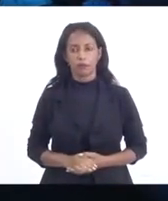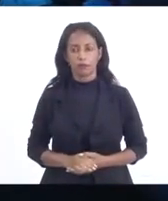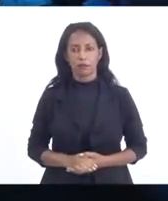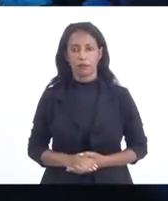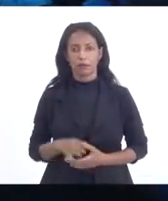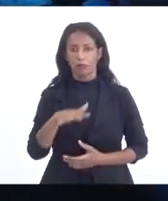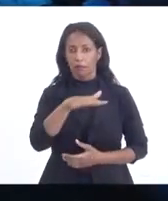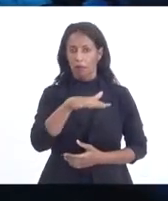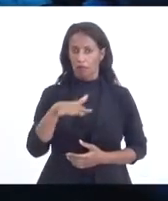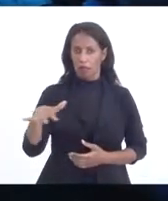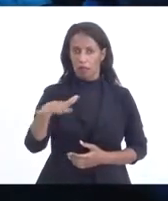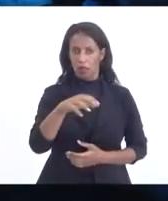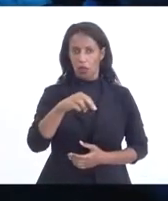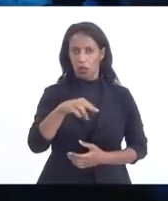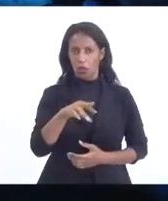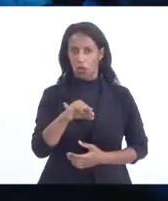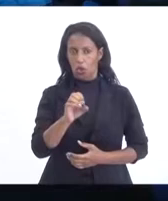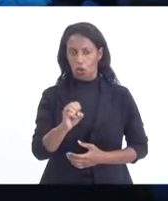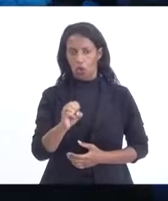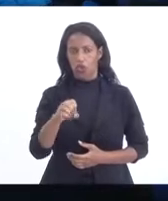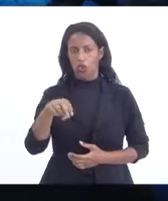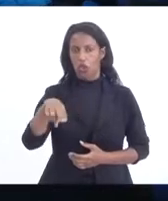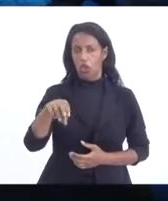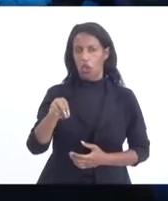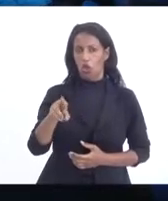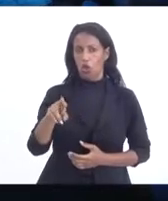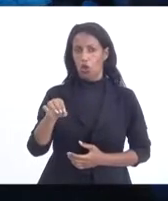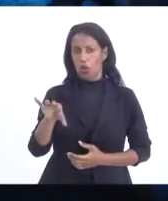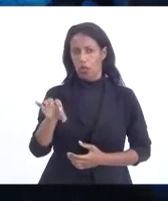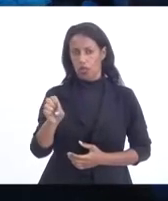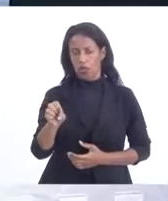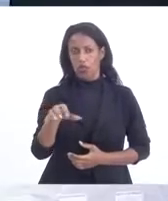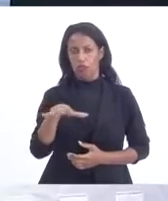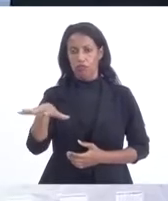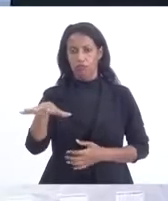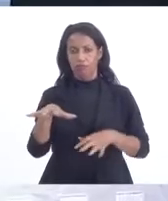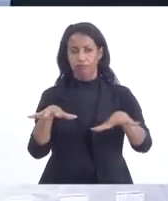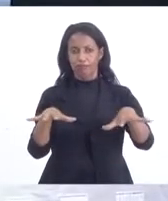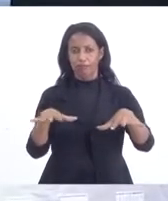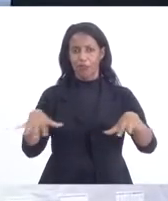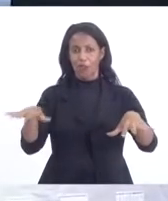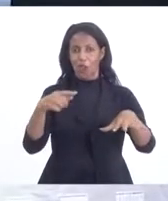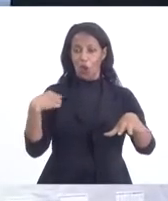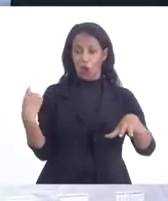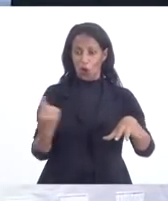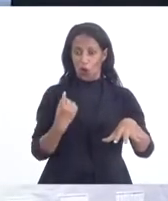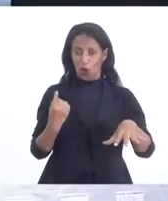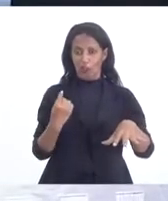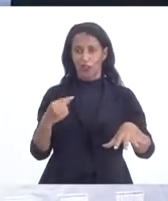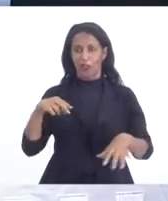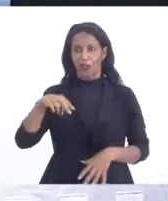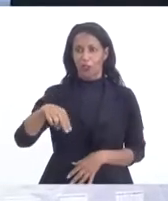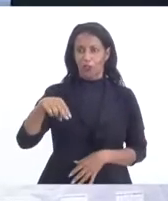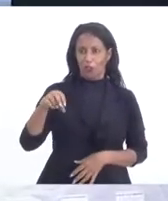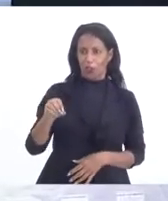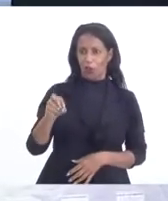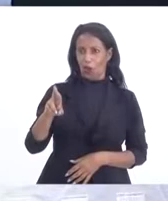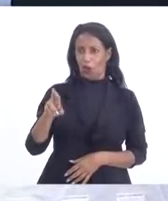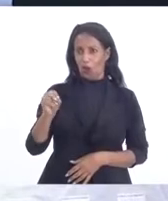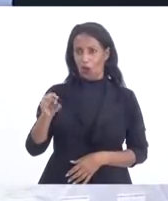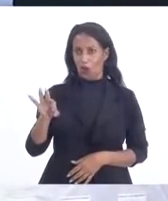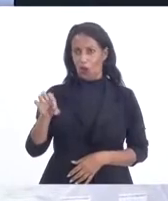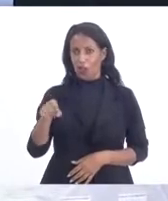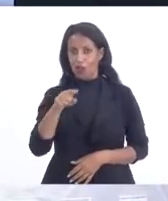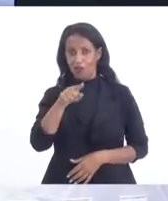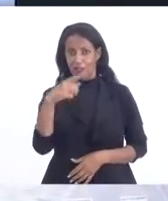A região norte e noroeste. Nós estamos no noroeste. Paulo, você vai apanhar